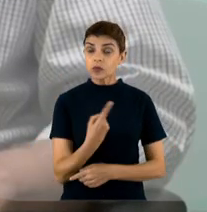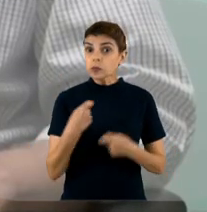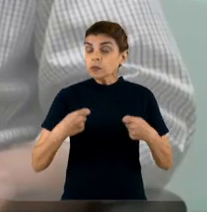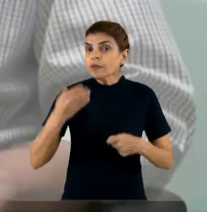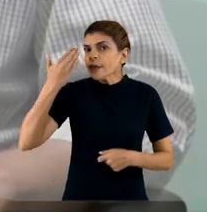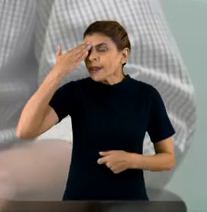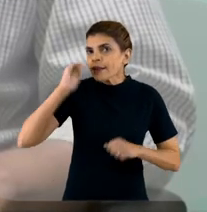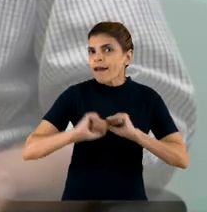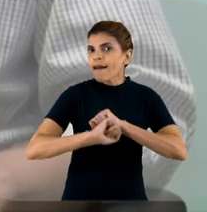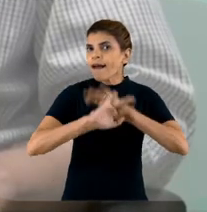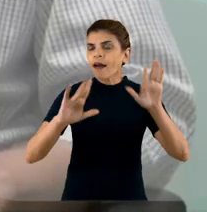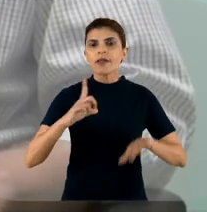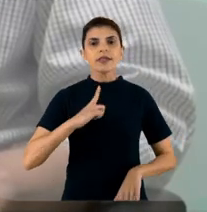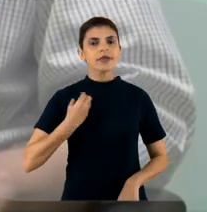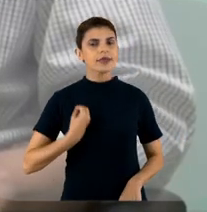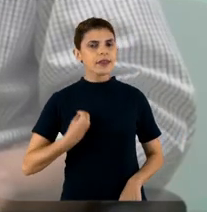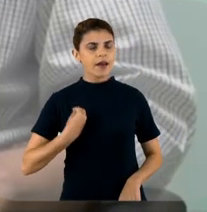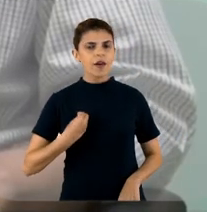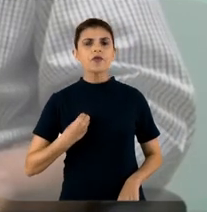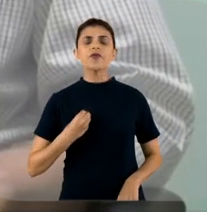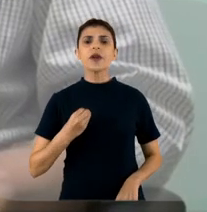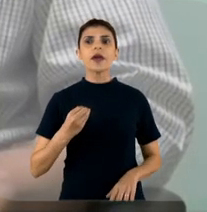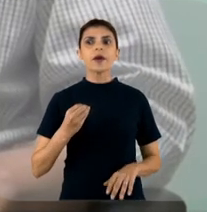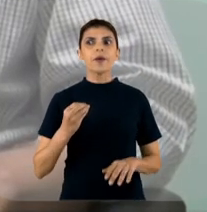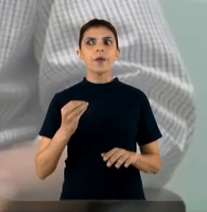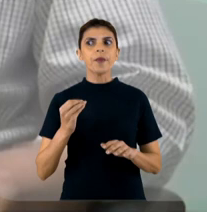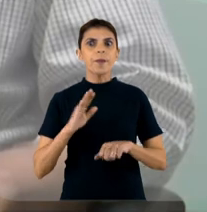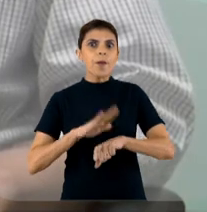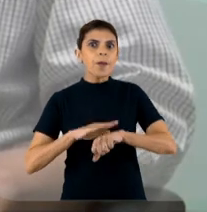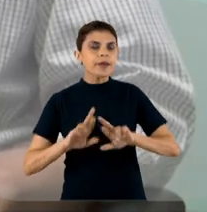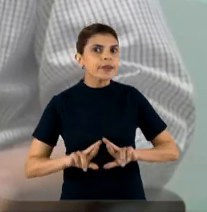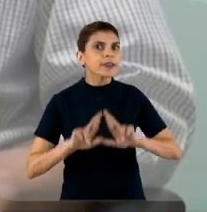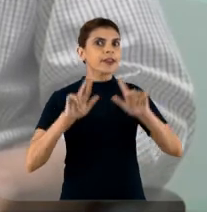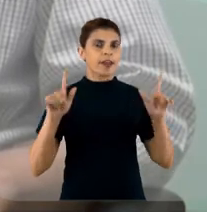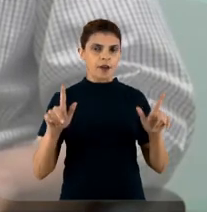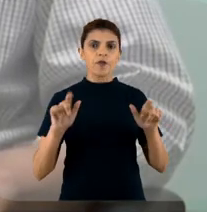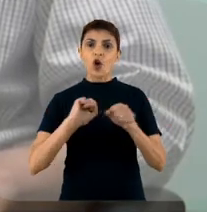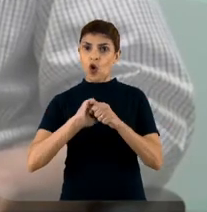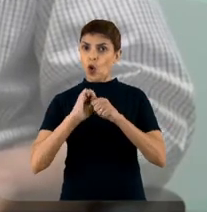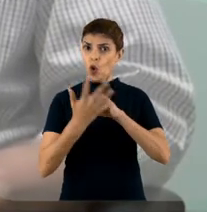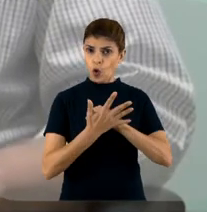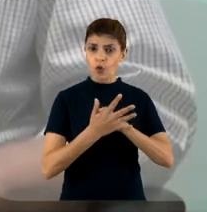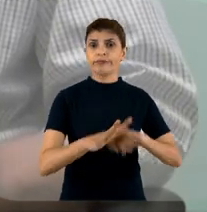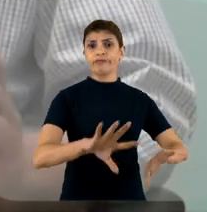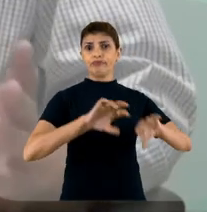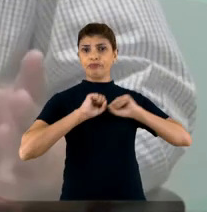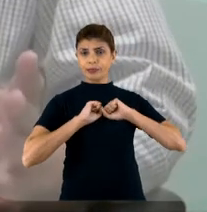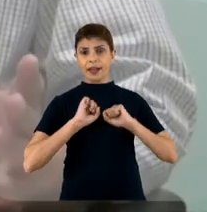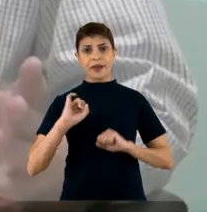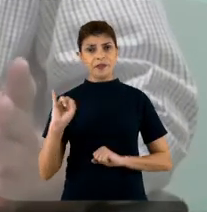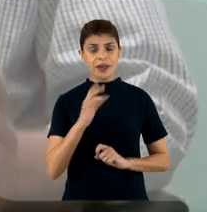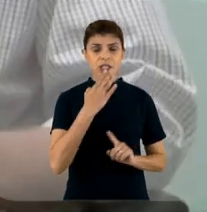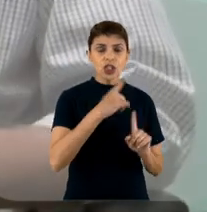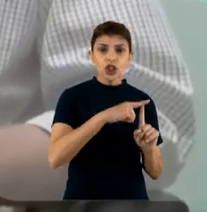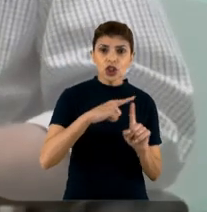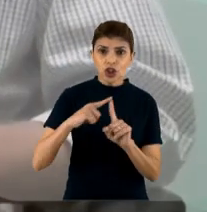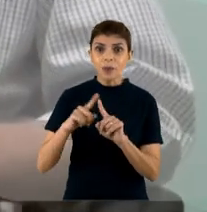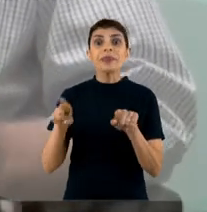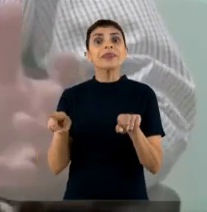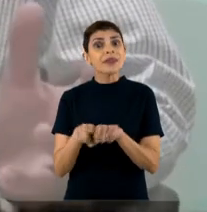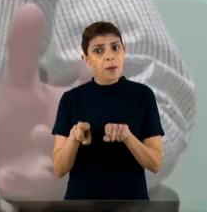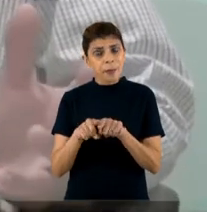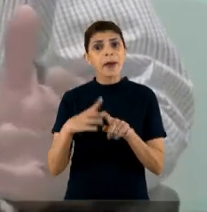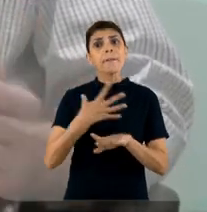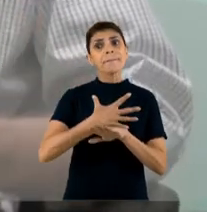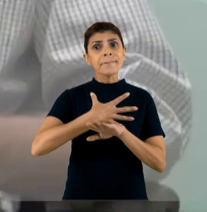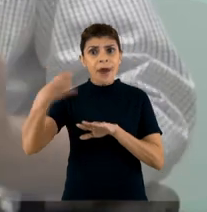ah houve uma mudança houve um sal que a gente chama de salto de espécie o coronavírus além de infectar o ser humano algumas espécies de coronavírus infectam